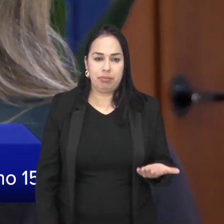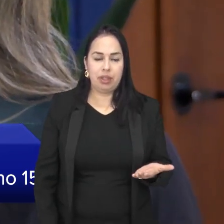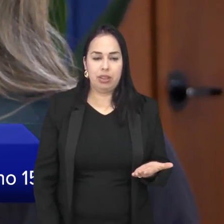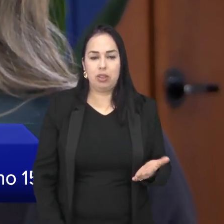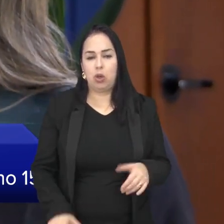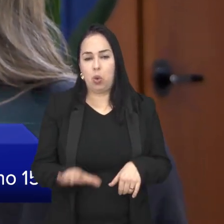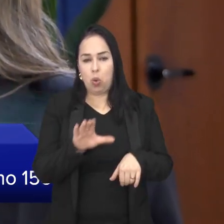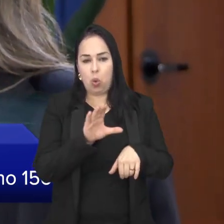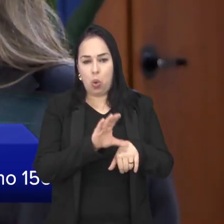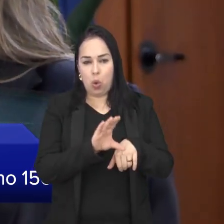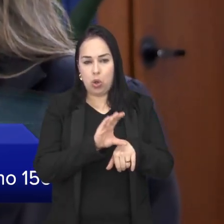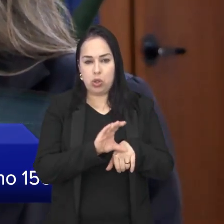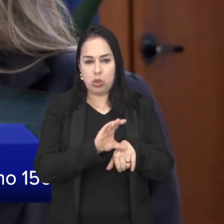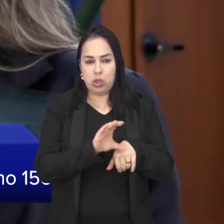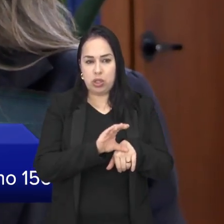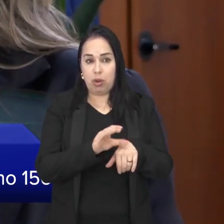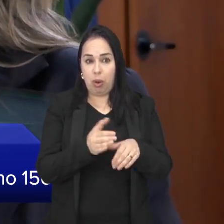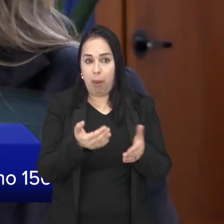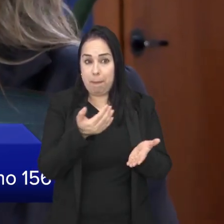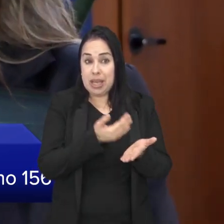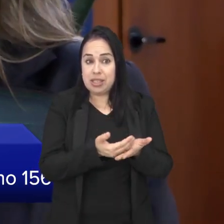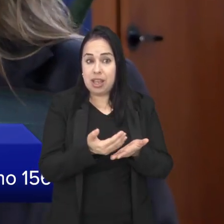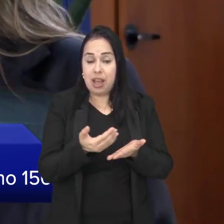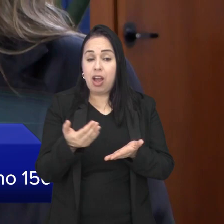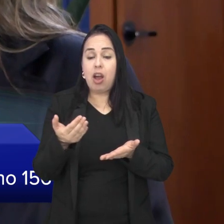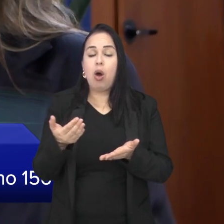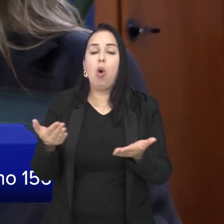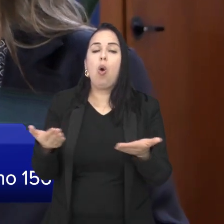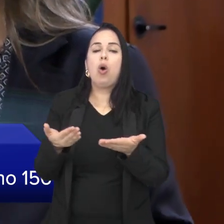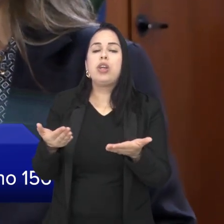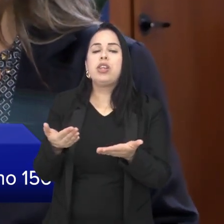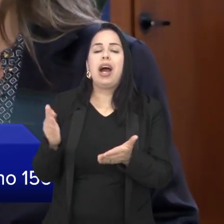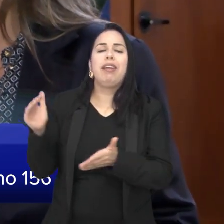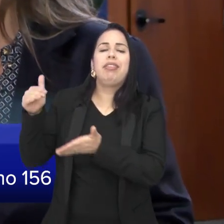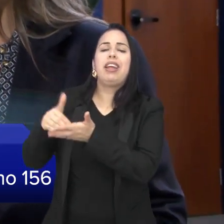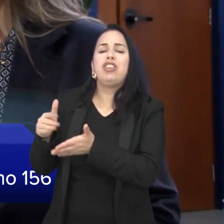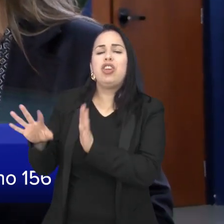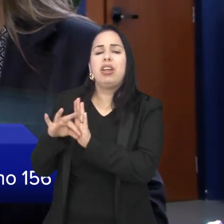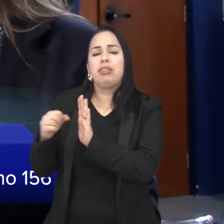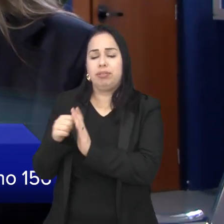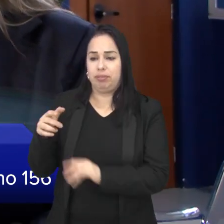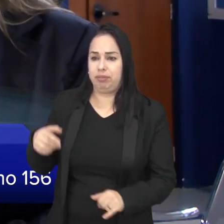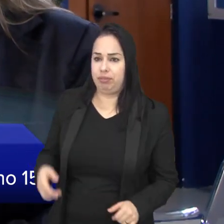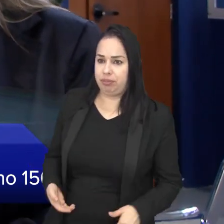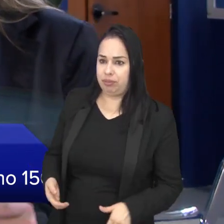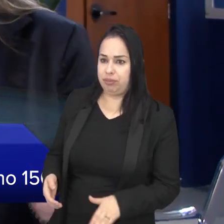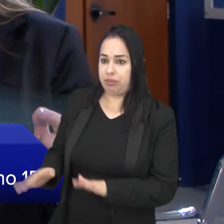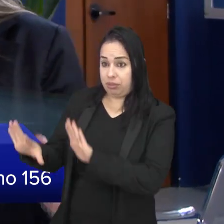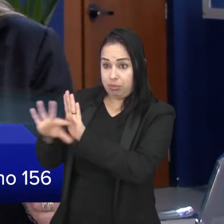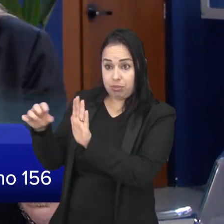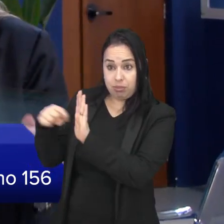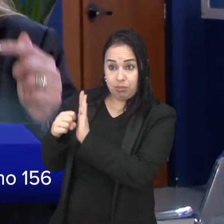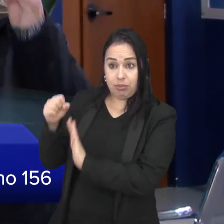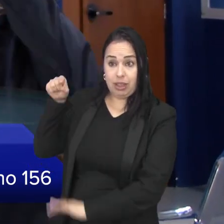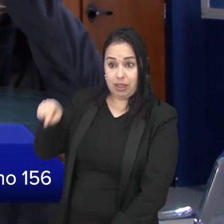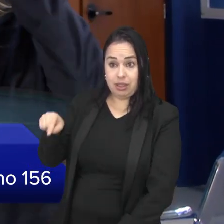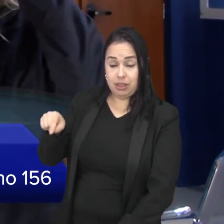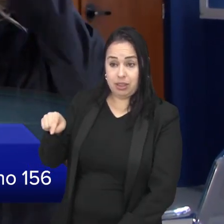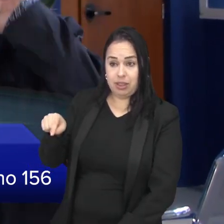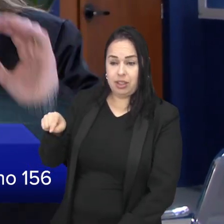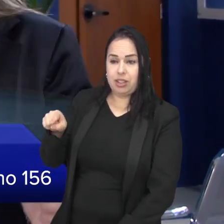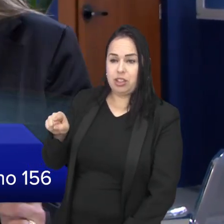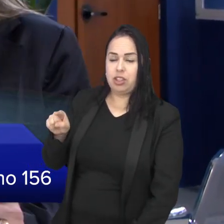para os cursos que começam, né, a partir de hoje, as inscrições, né, eles vão ter quando as inscrições? Quando começam as aulas? Bom, as inscrições